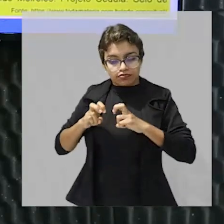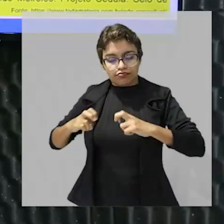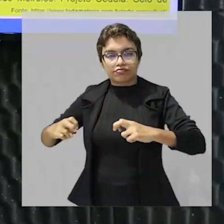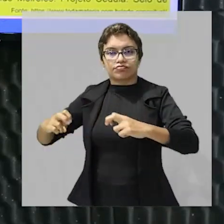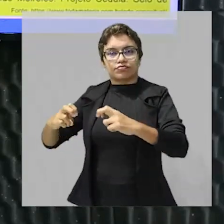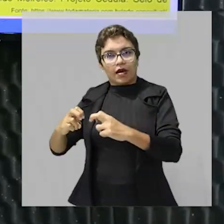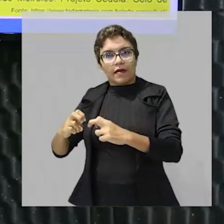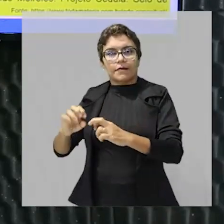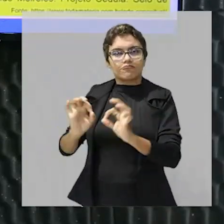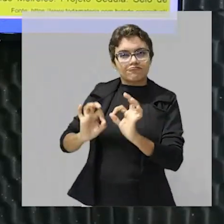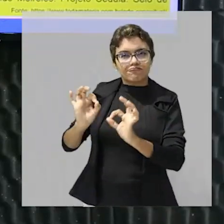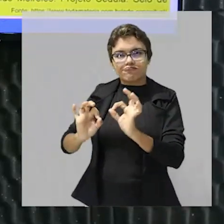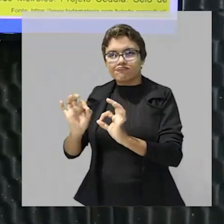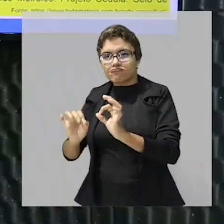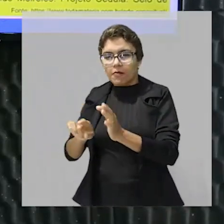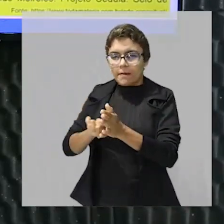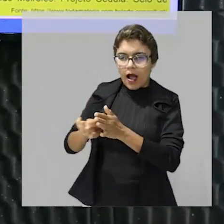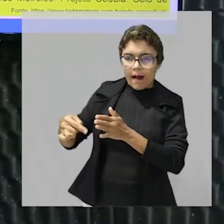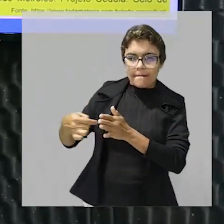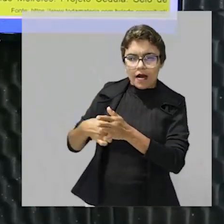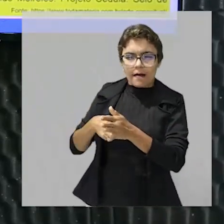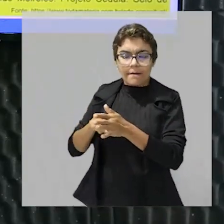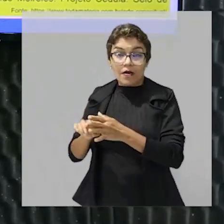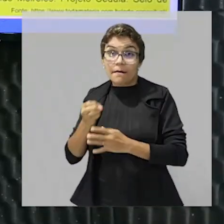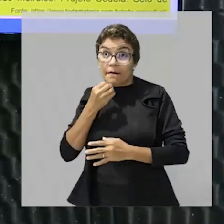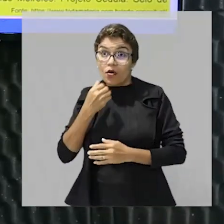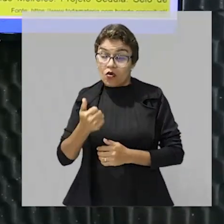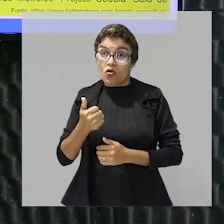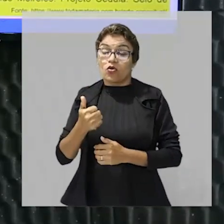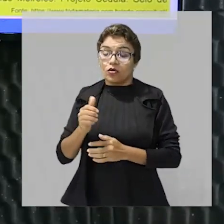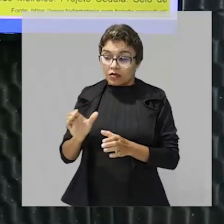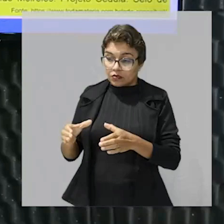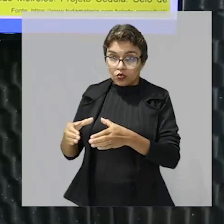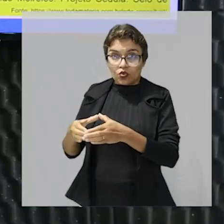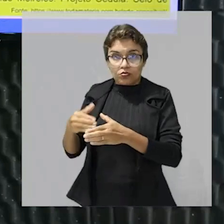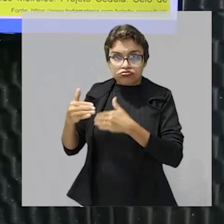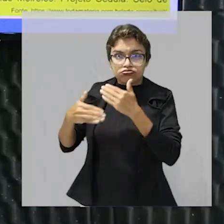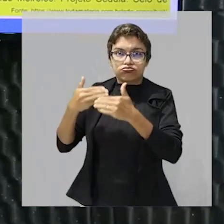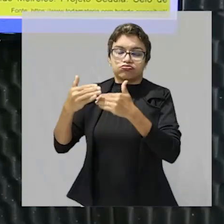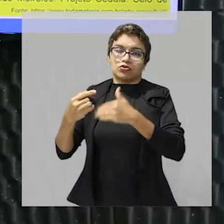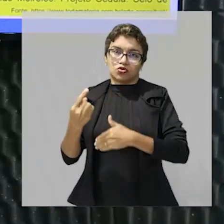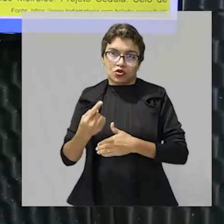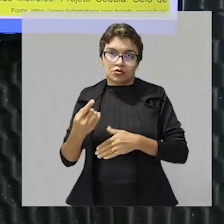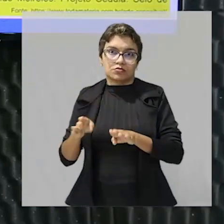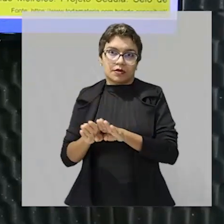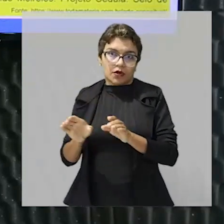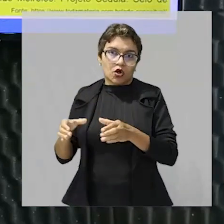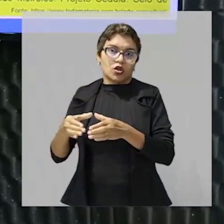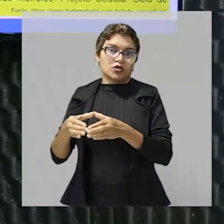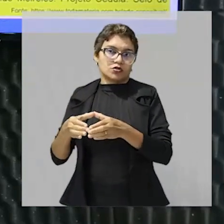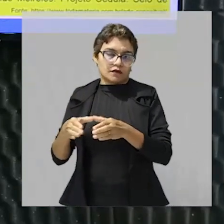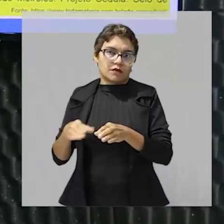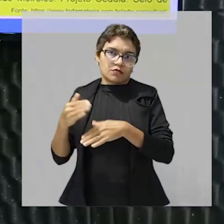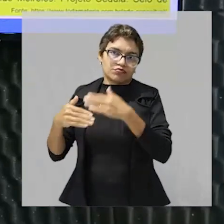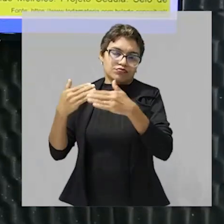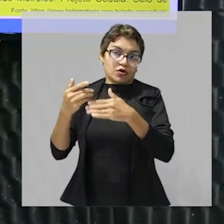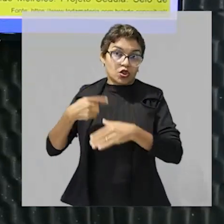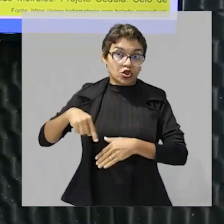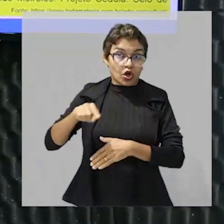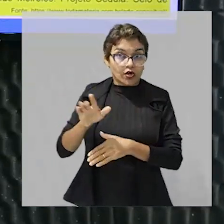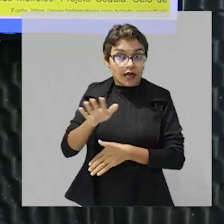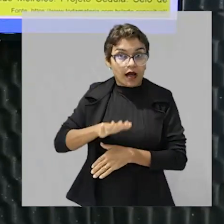questionar, e isso é muito engrandecedor e fortalece o crescimento, tanto individual quanto coletivo. Para a gente, de teatro,